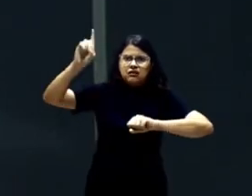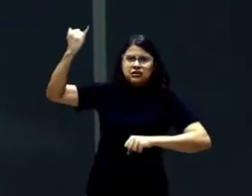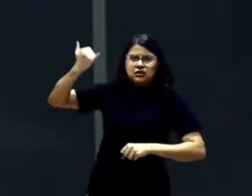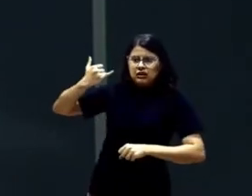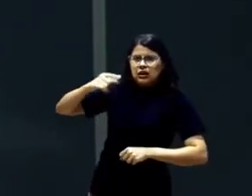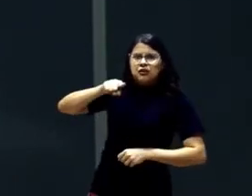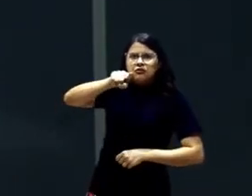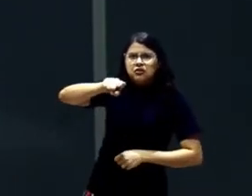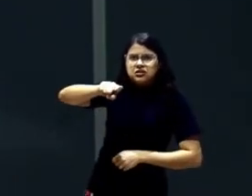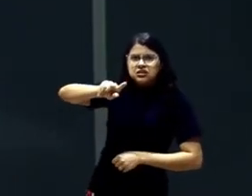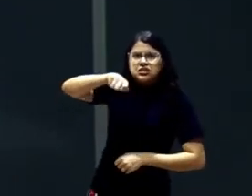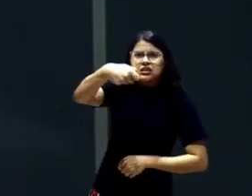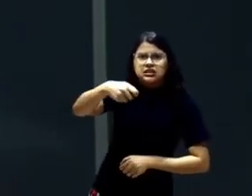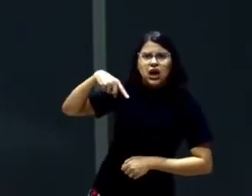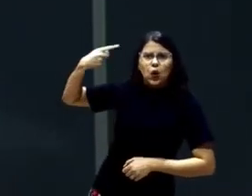Não espere